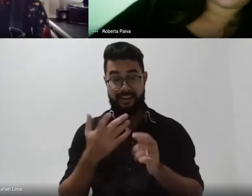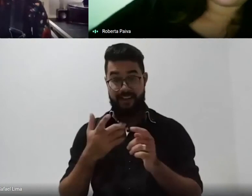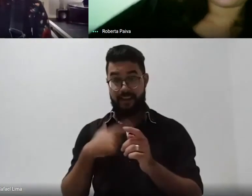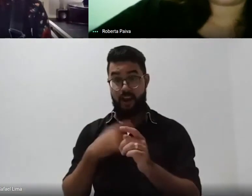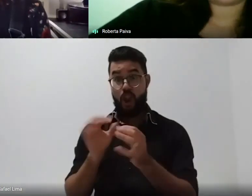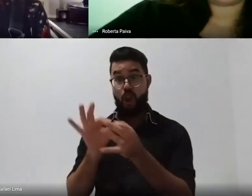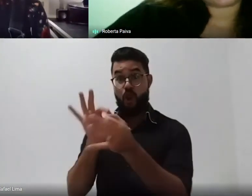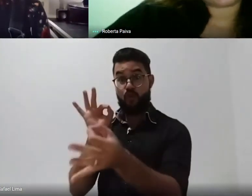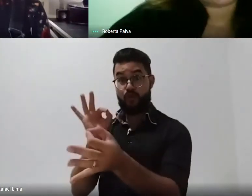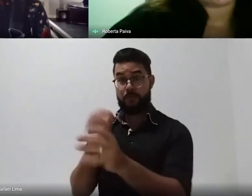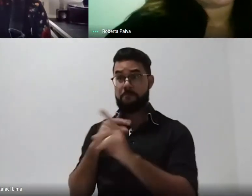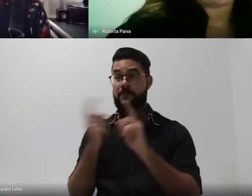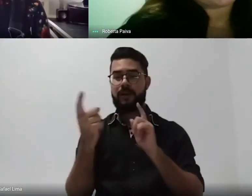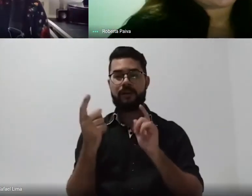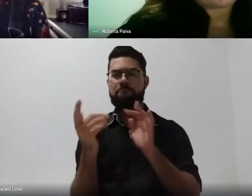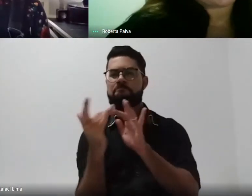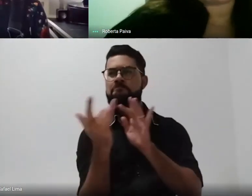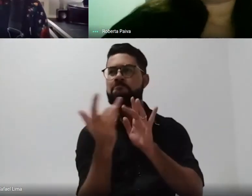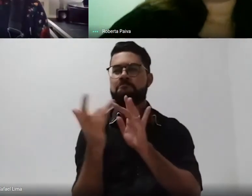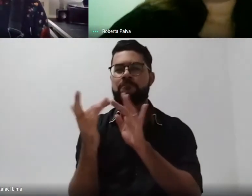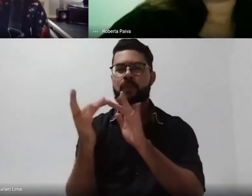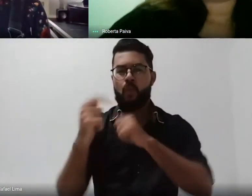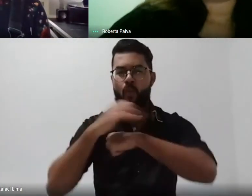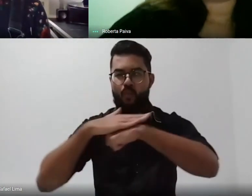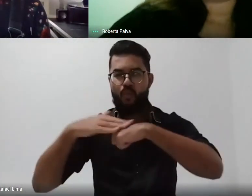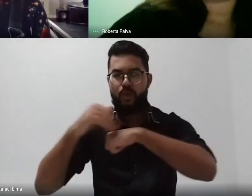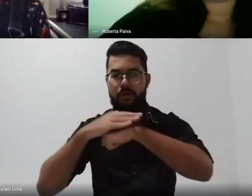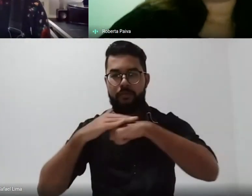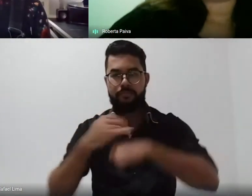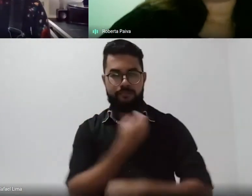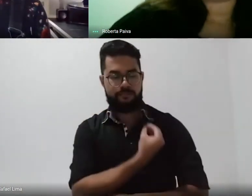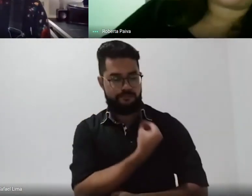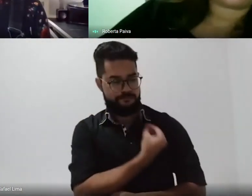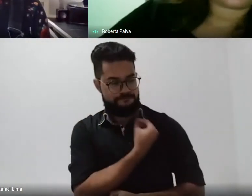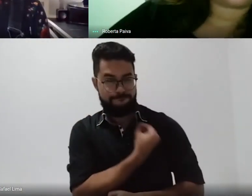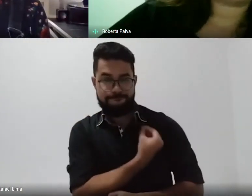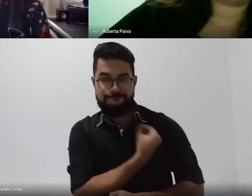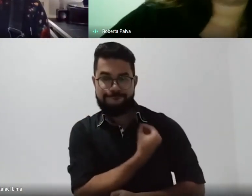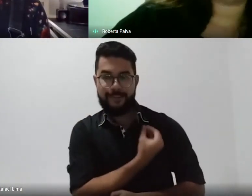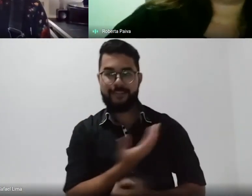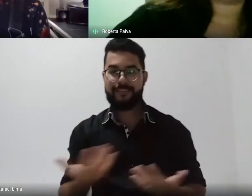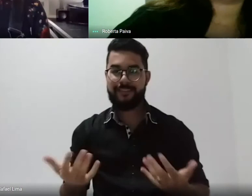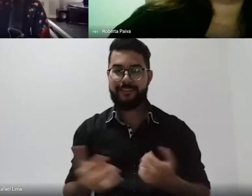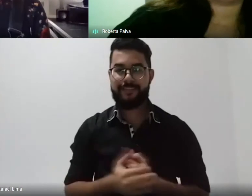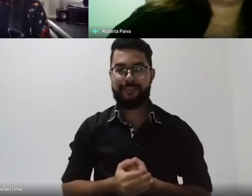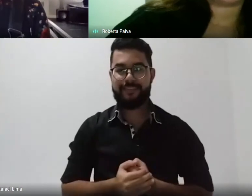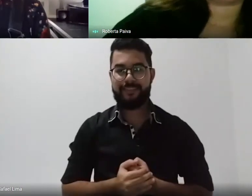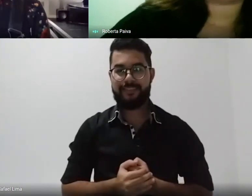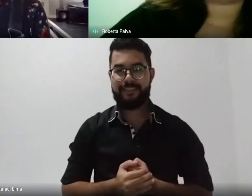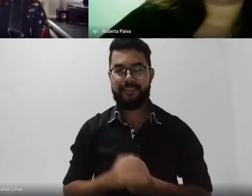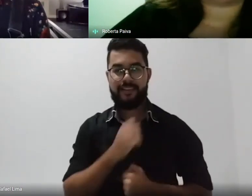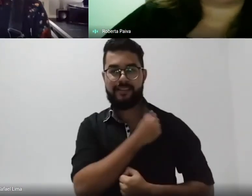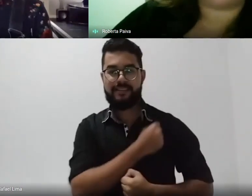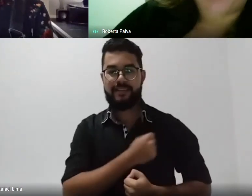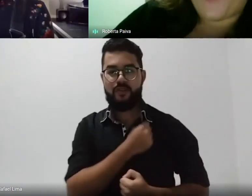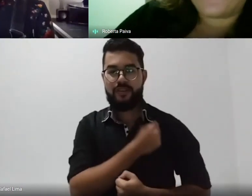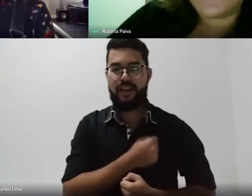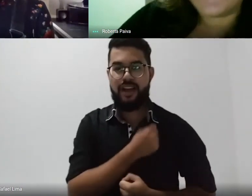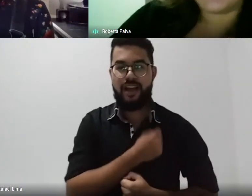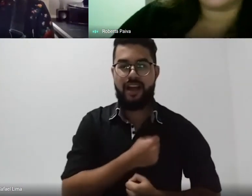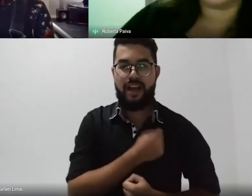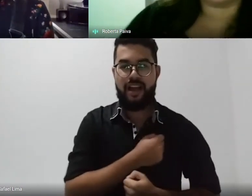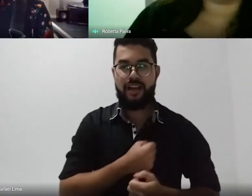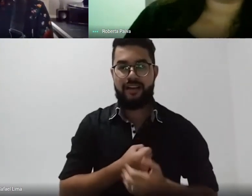fisicamente, né? Mas o afeto está preservado. É Tem verdade. essa saudade, né? Saudade que dá daquele café